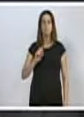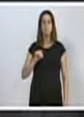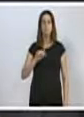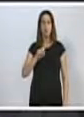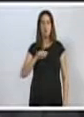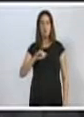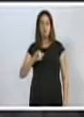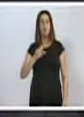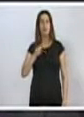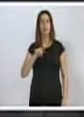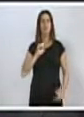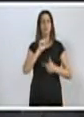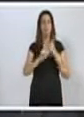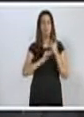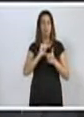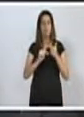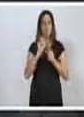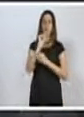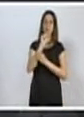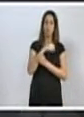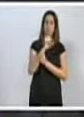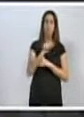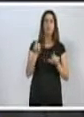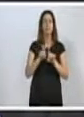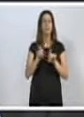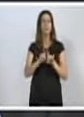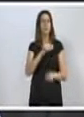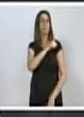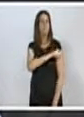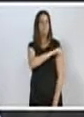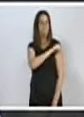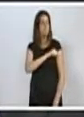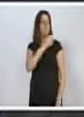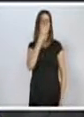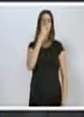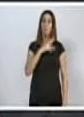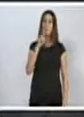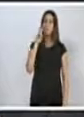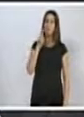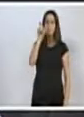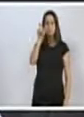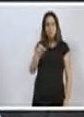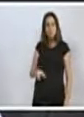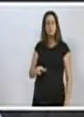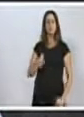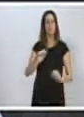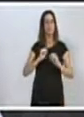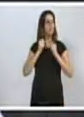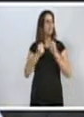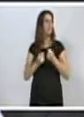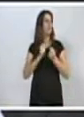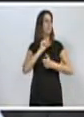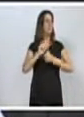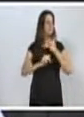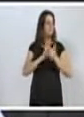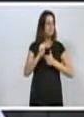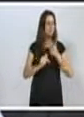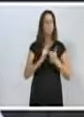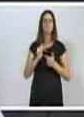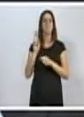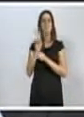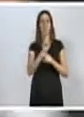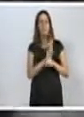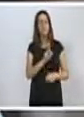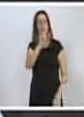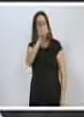e grande enfermeiro. Como é bom a gente poder ver pessoas dedicadas, dedicadas ao ser humano, dedicadas